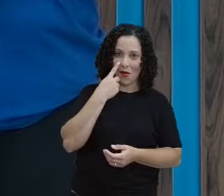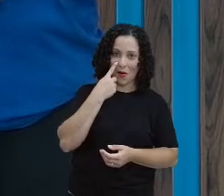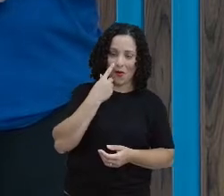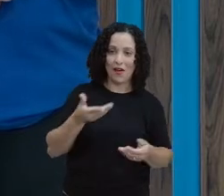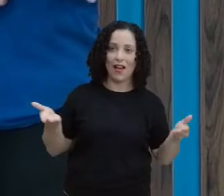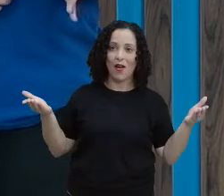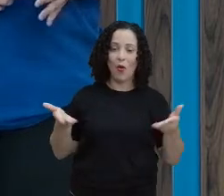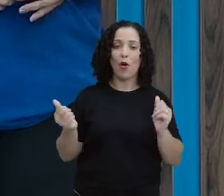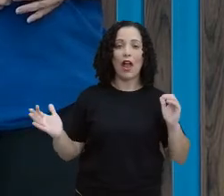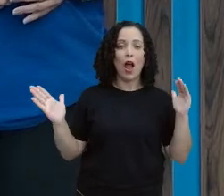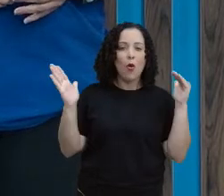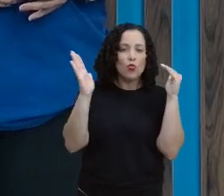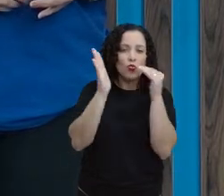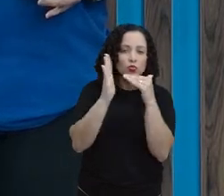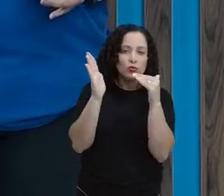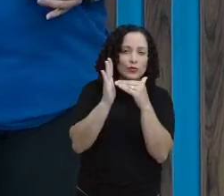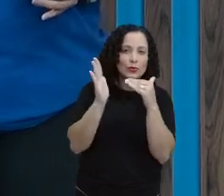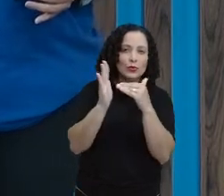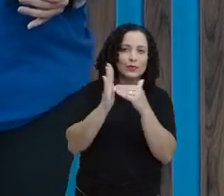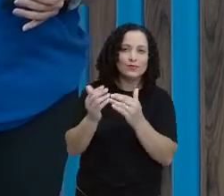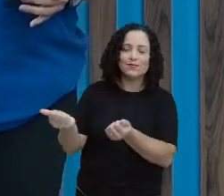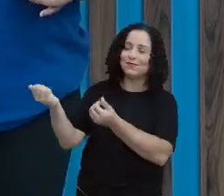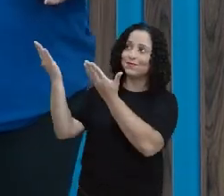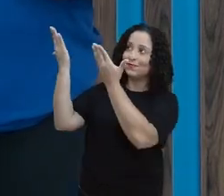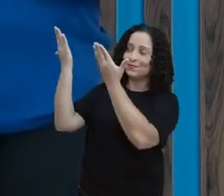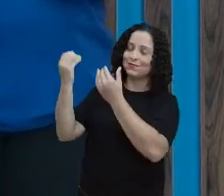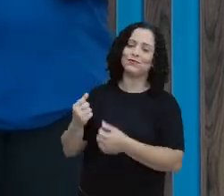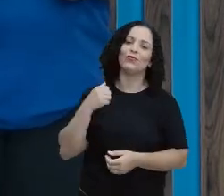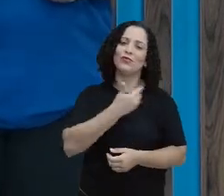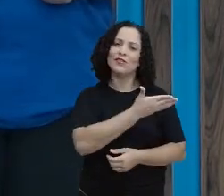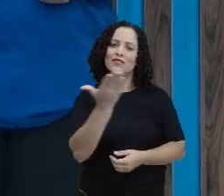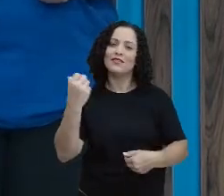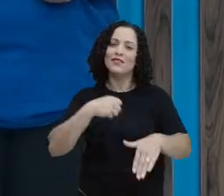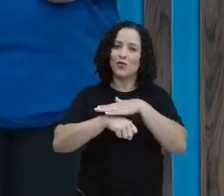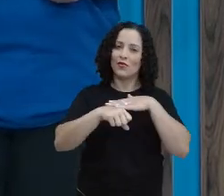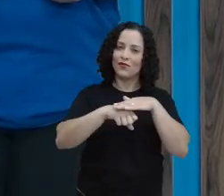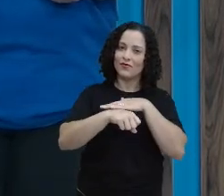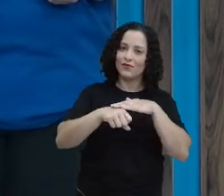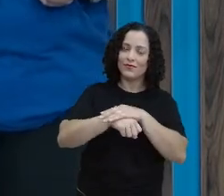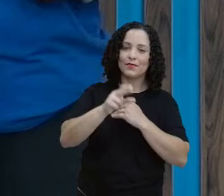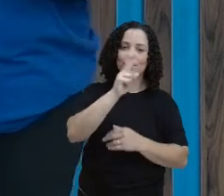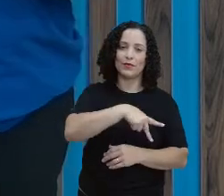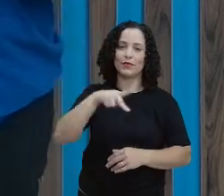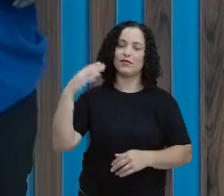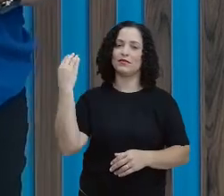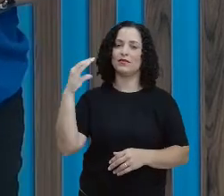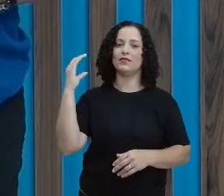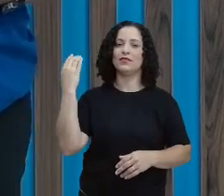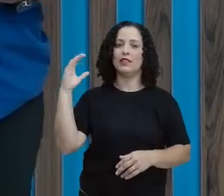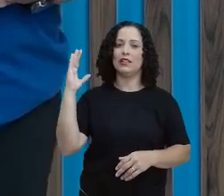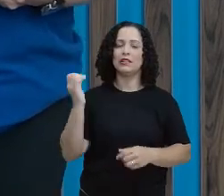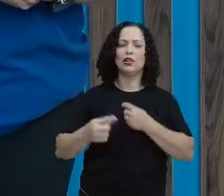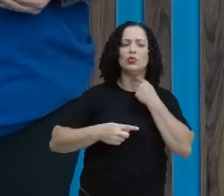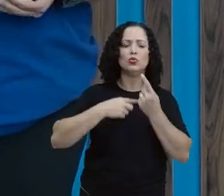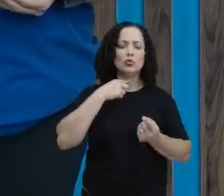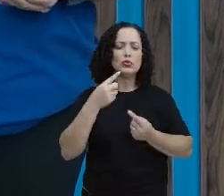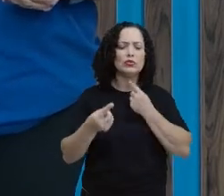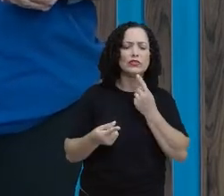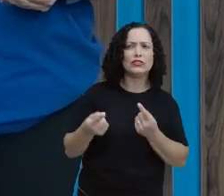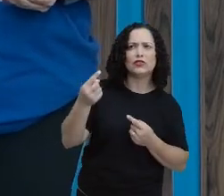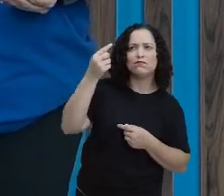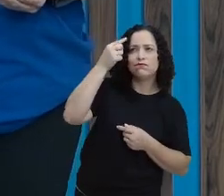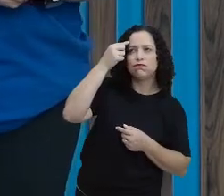vou deixar um último recadinho aqui, que é o quê? Entre em contato com o professor de ciências de vocês, tirem suas dúvidas.